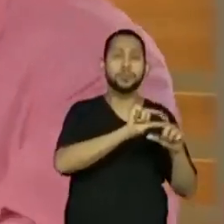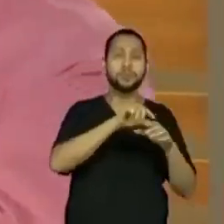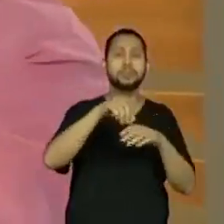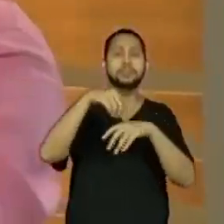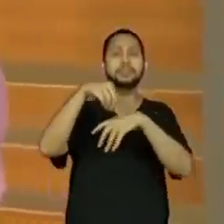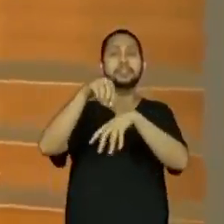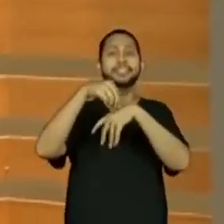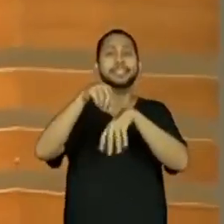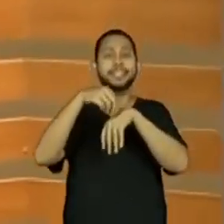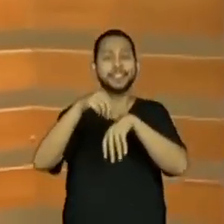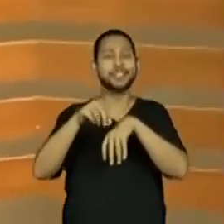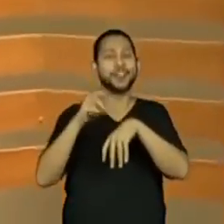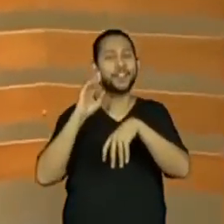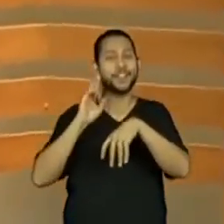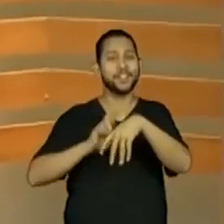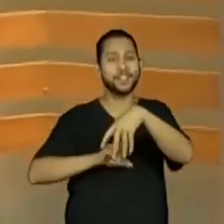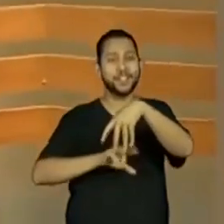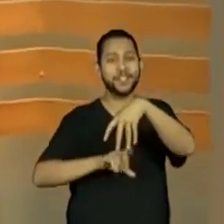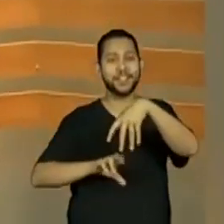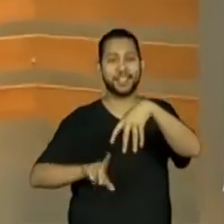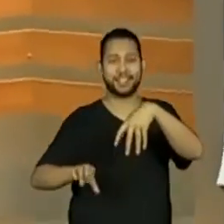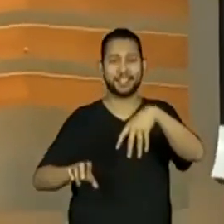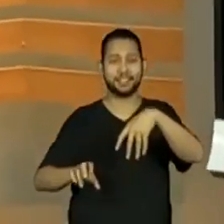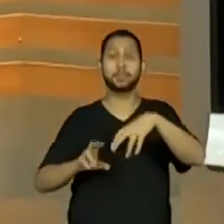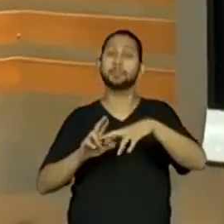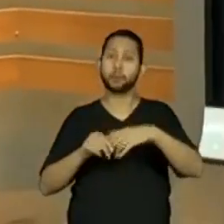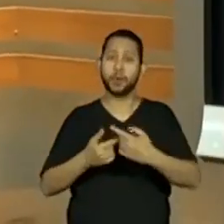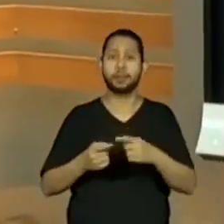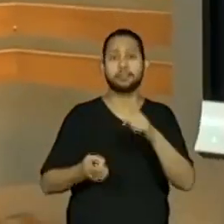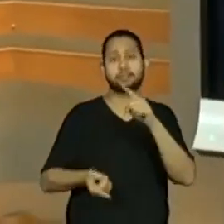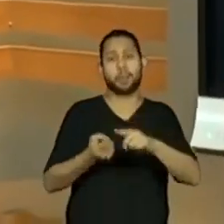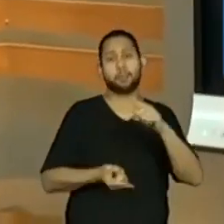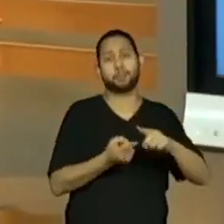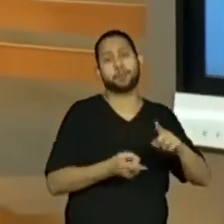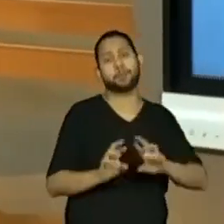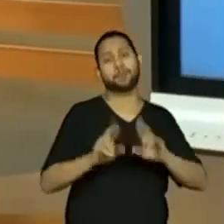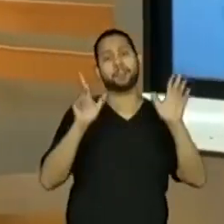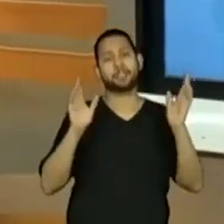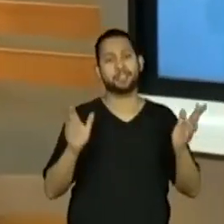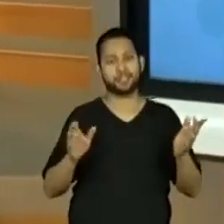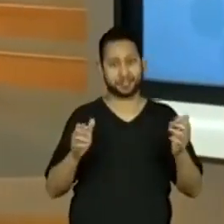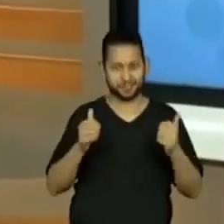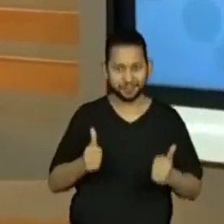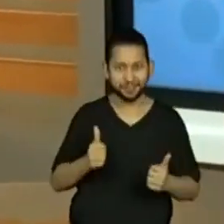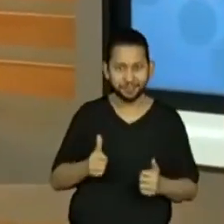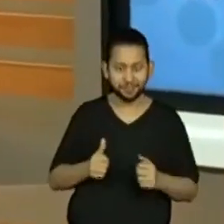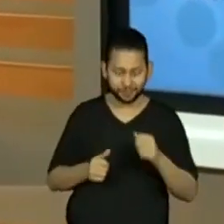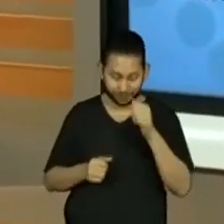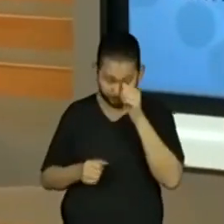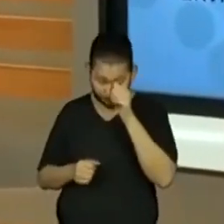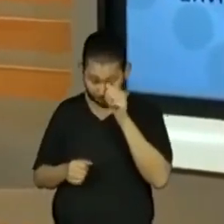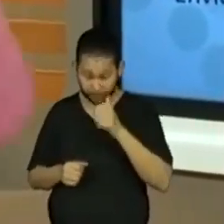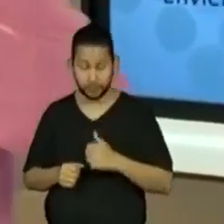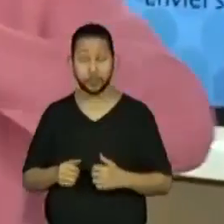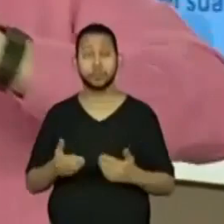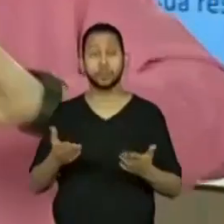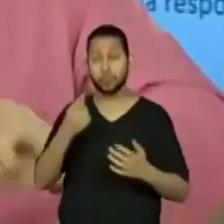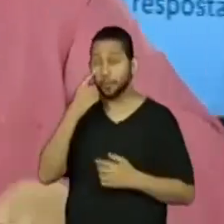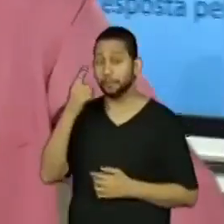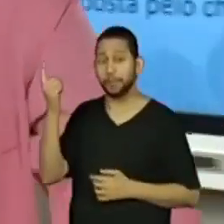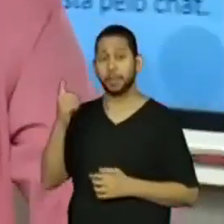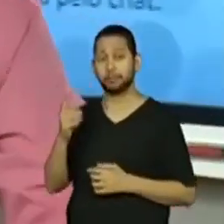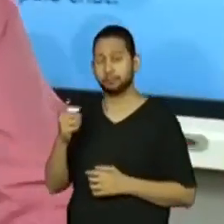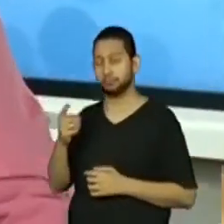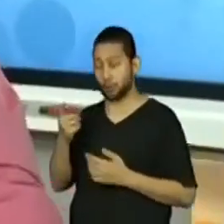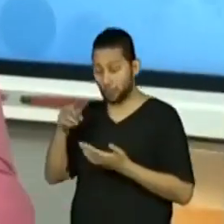objetos feitos do mesmo material, porém de tamanhos diferentes, tá? Então, vamos lá ver se